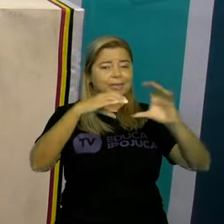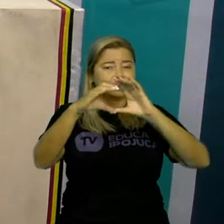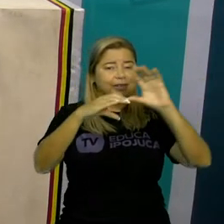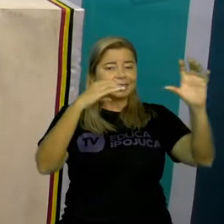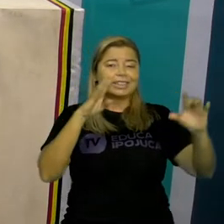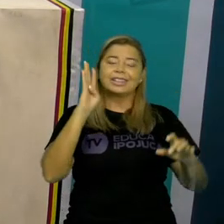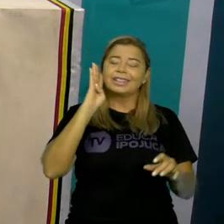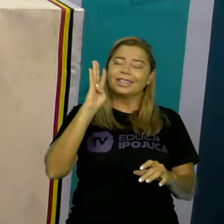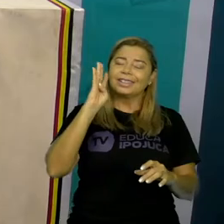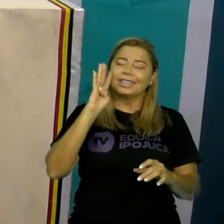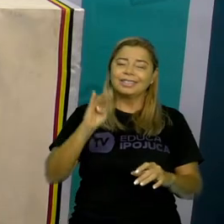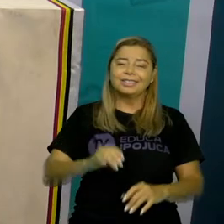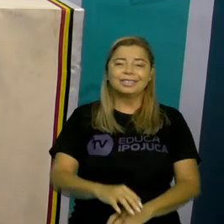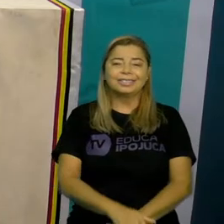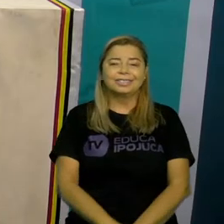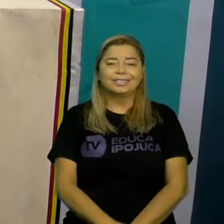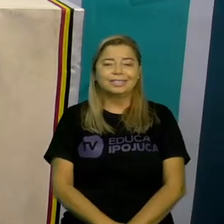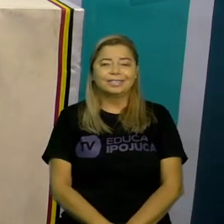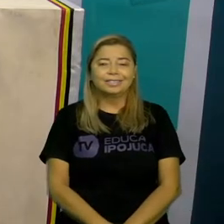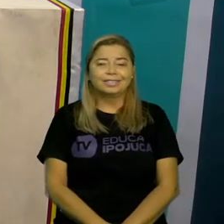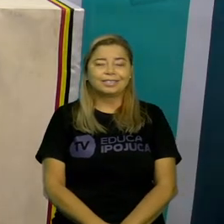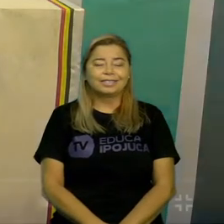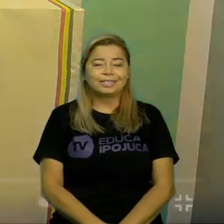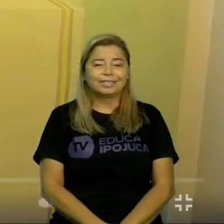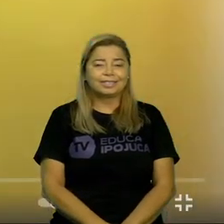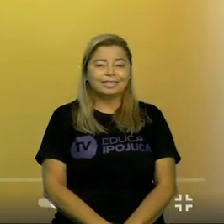junto com a tia Carla.